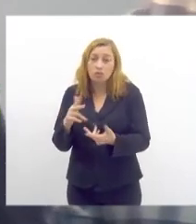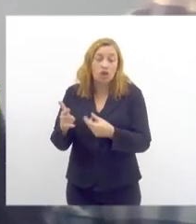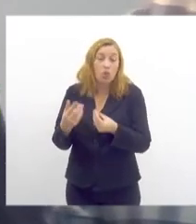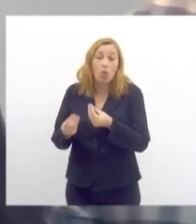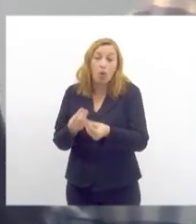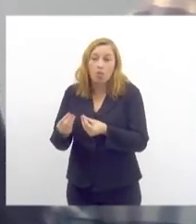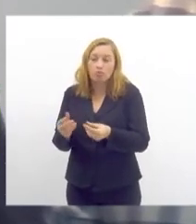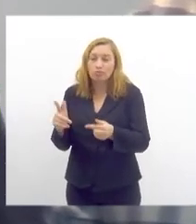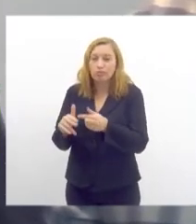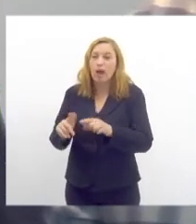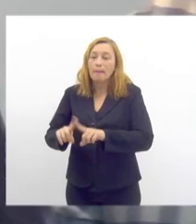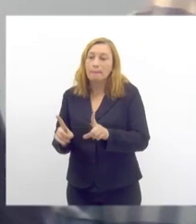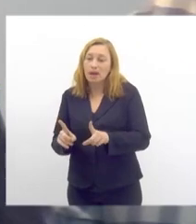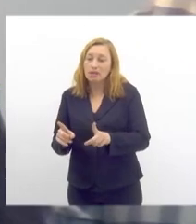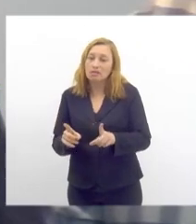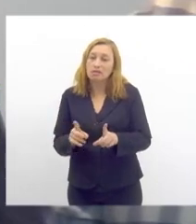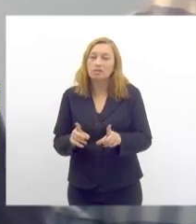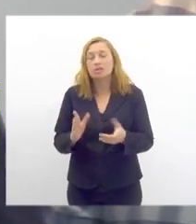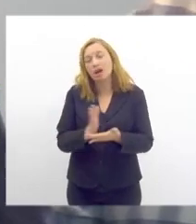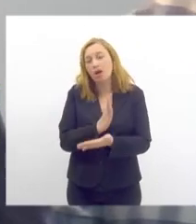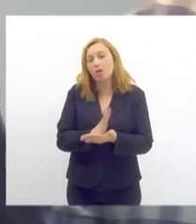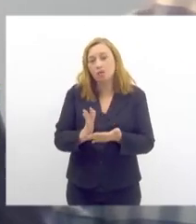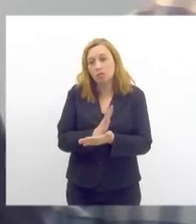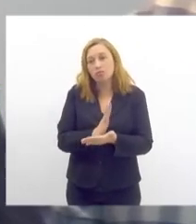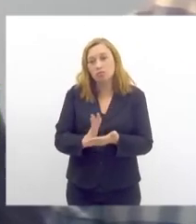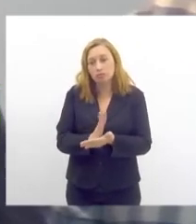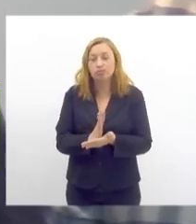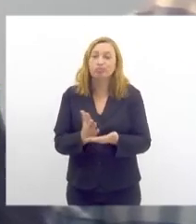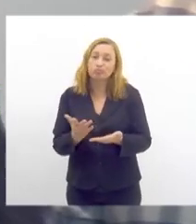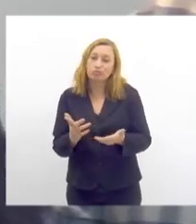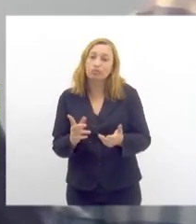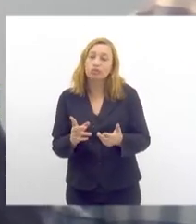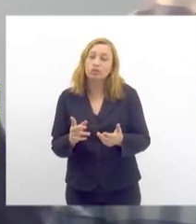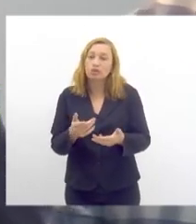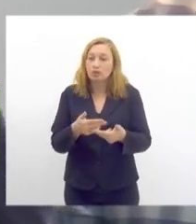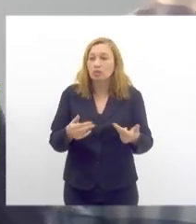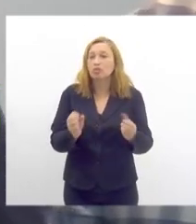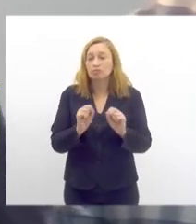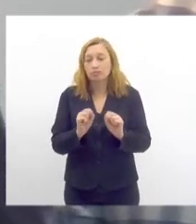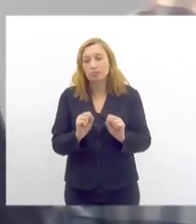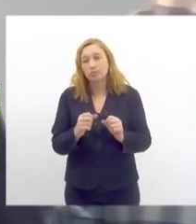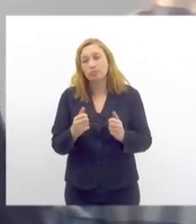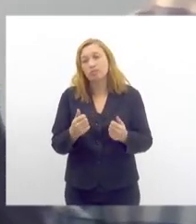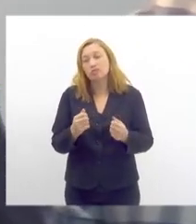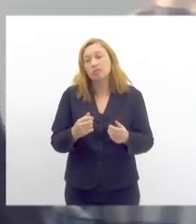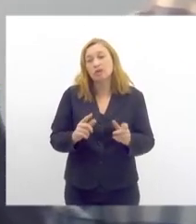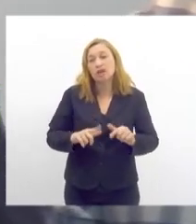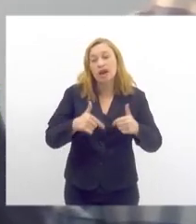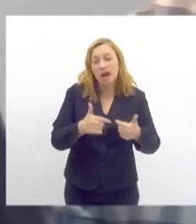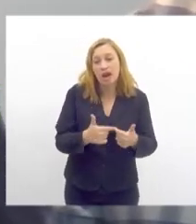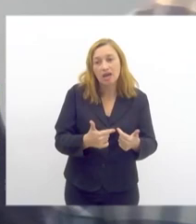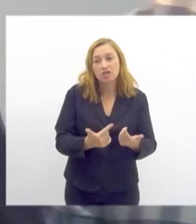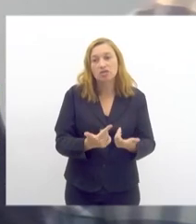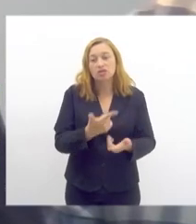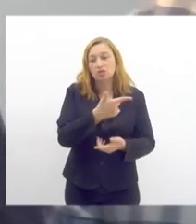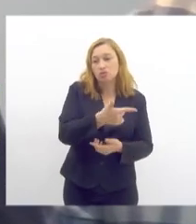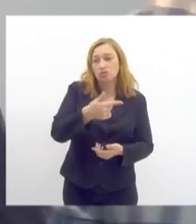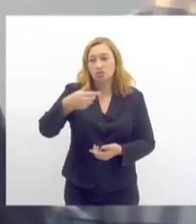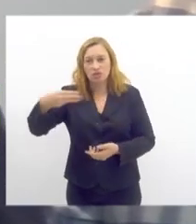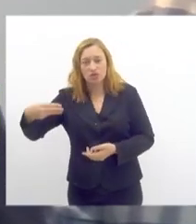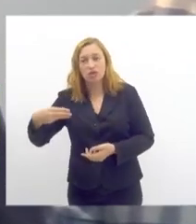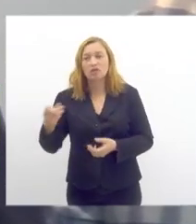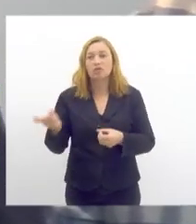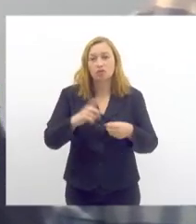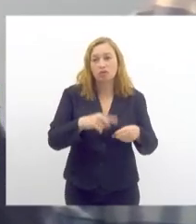o corte de centralizações vai ser uma tônica que vai ocorrer já no orçamento de 2023. Eu volto a